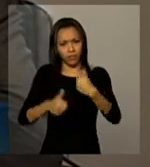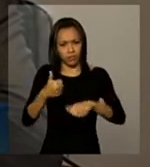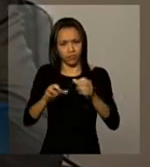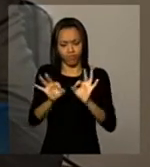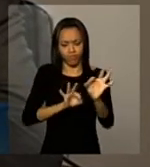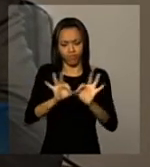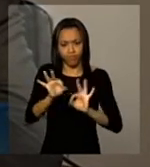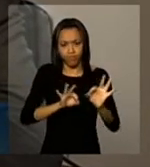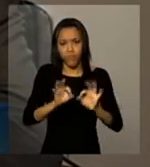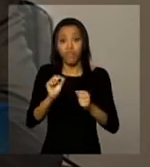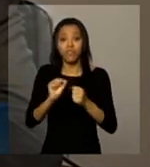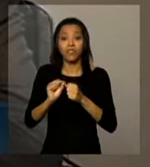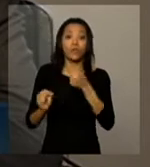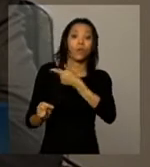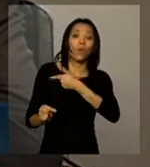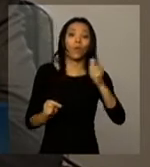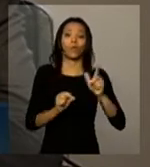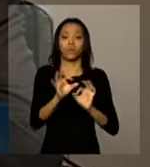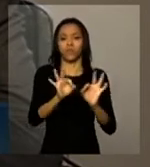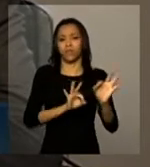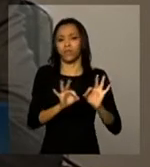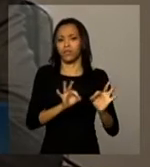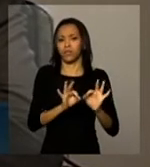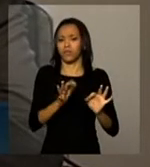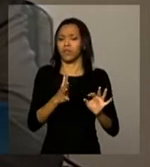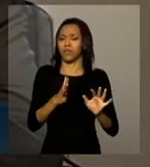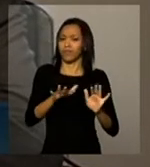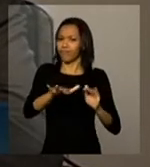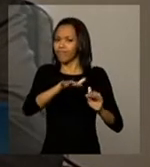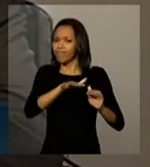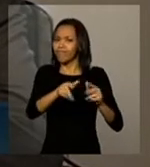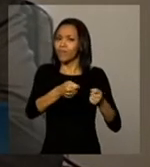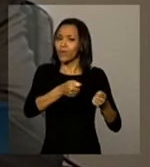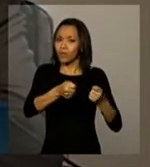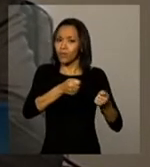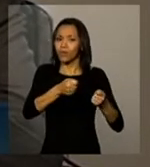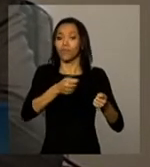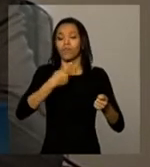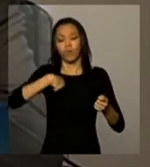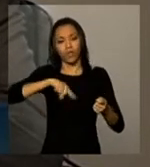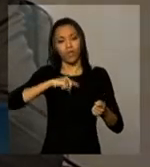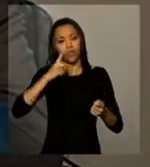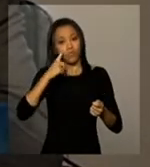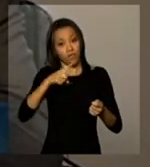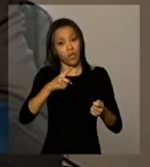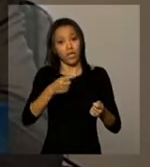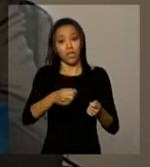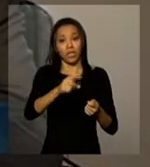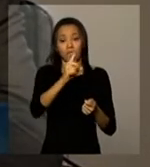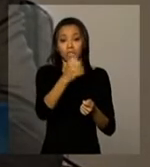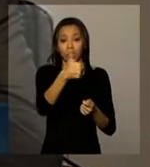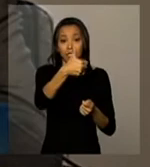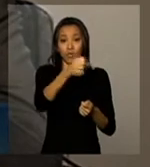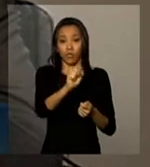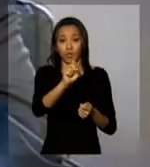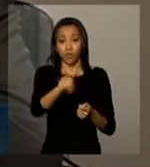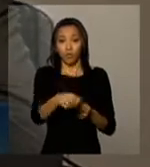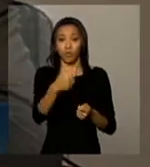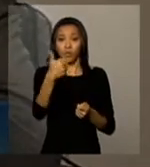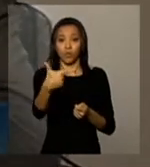uma projeção mais moderada, de modo que nós estamos prevendo 18,2